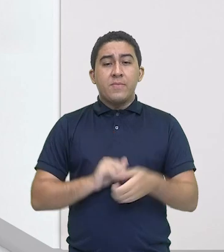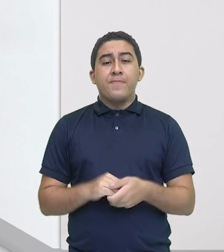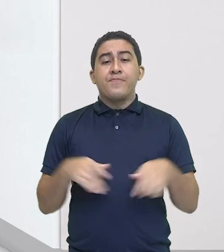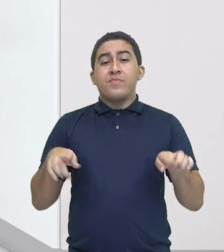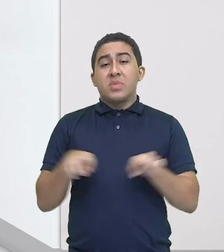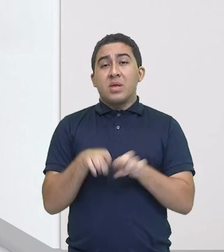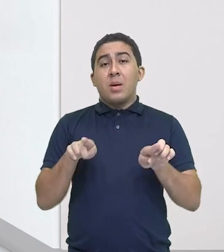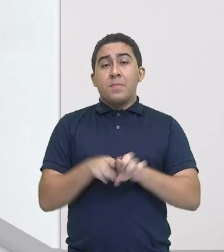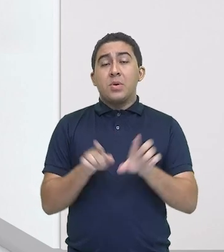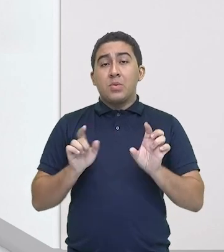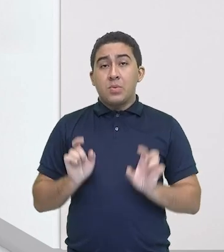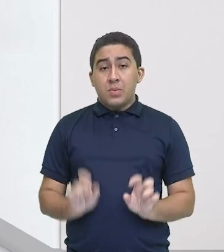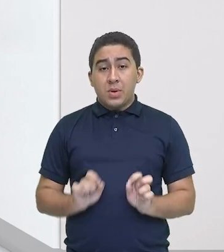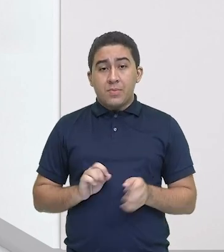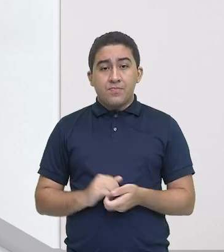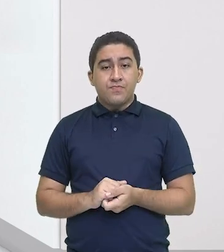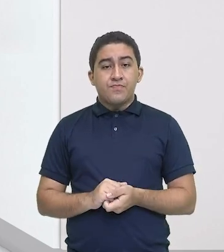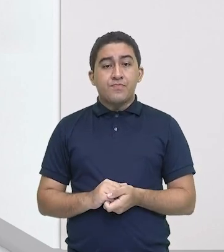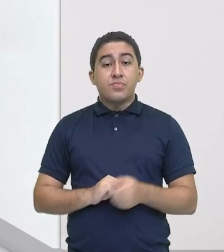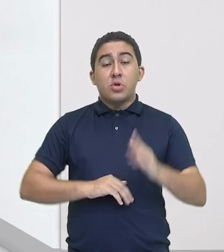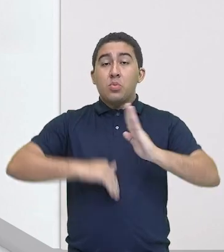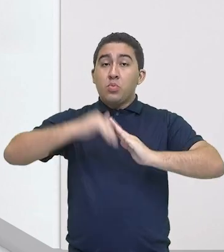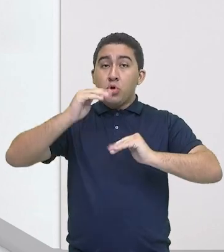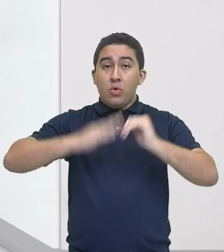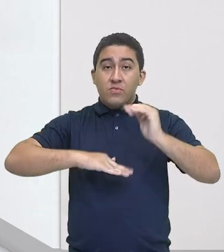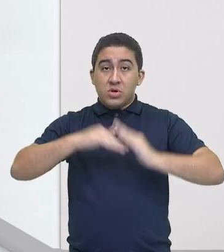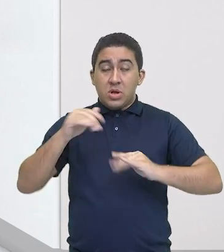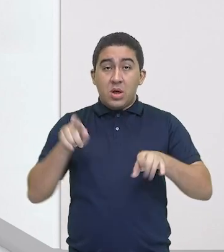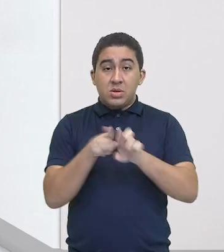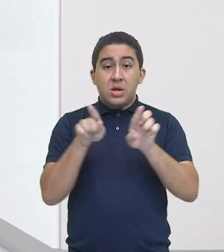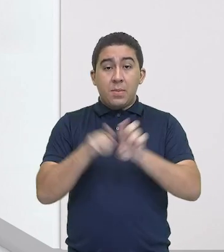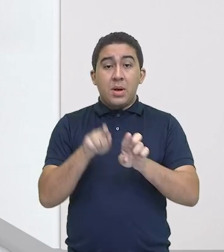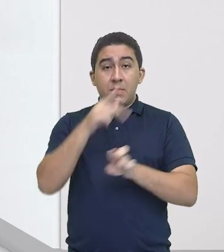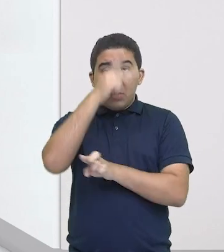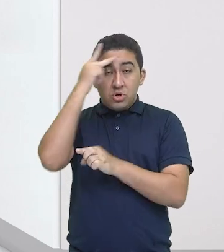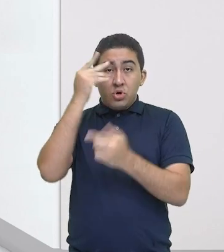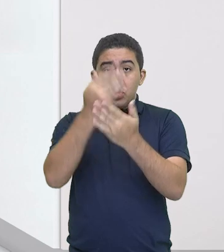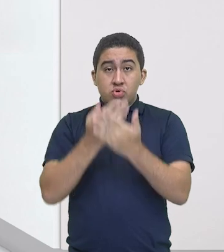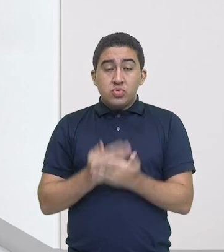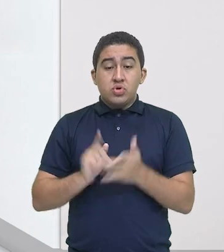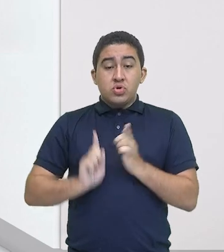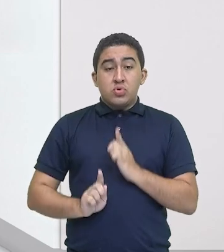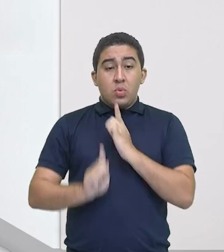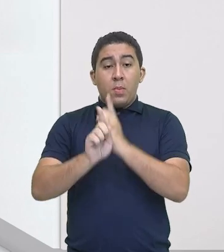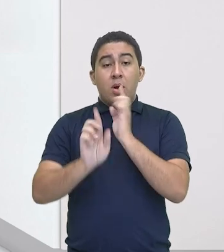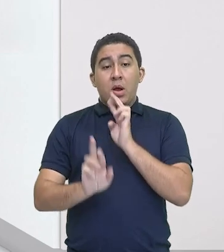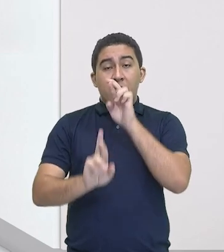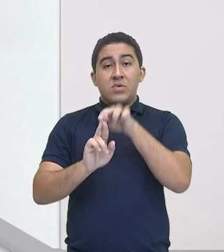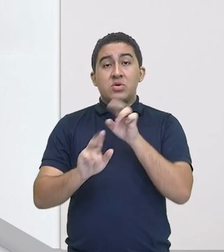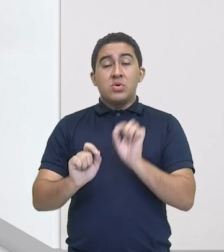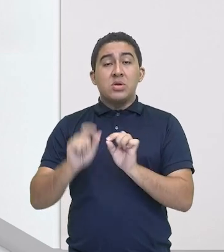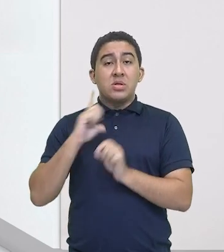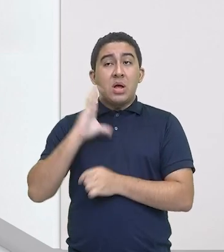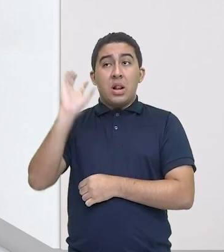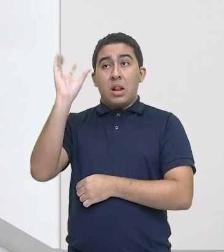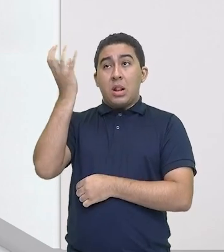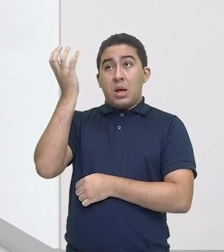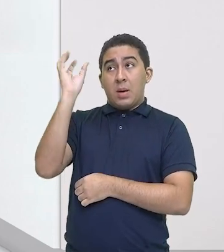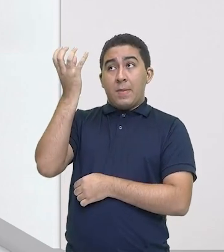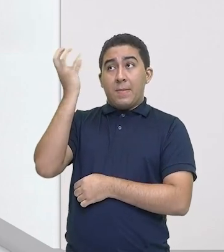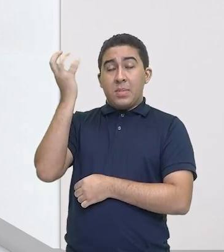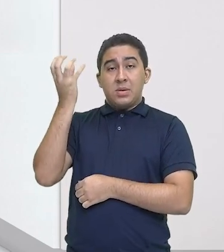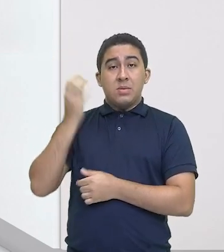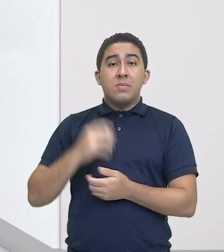desde quando aqueles profissionais, né, aqueles estudiosos descobriram sobre a lâmpada,